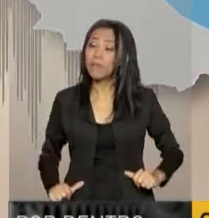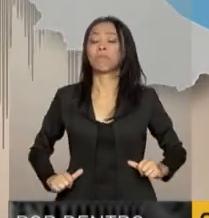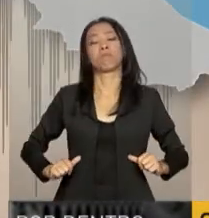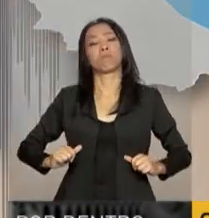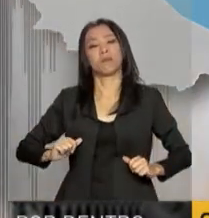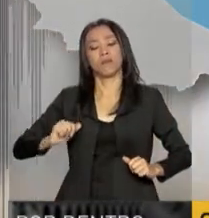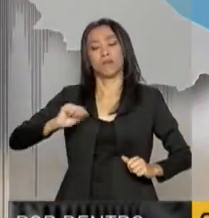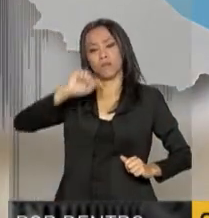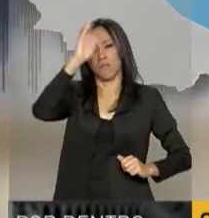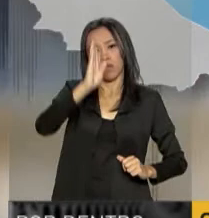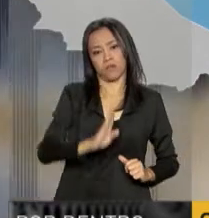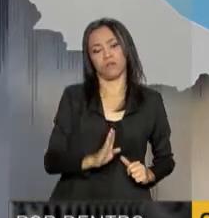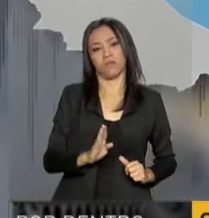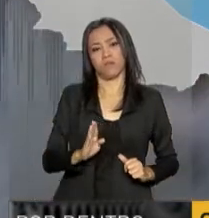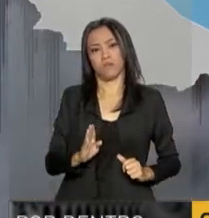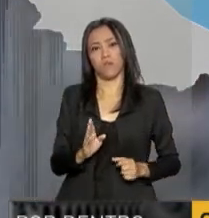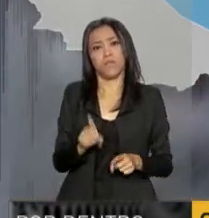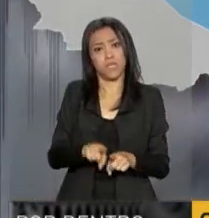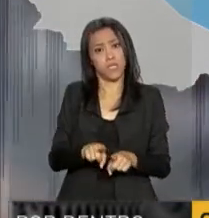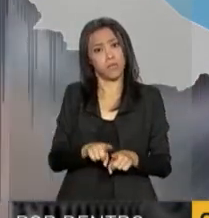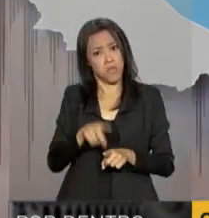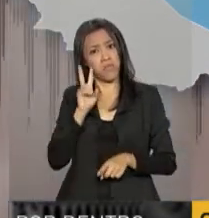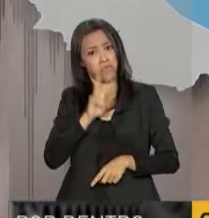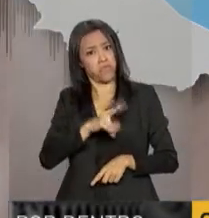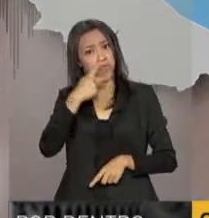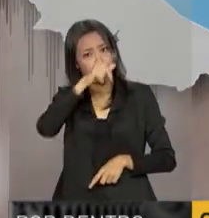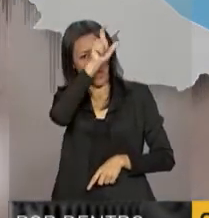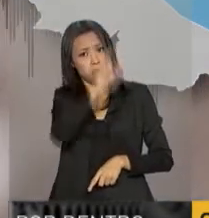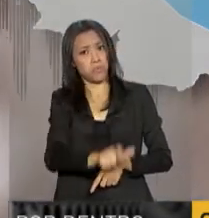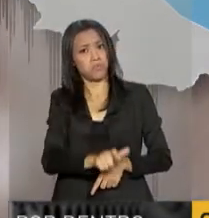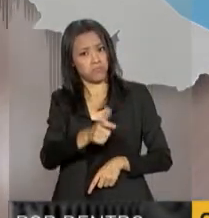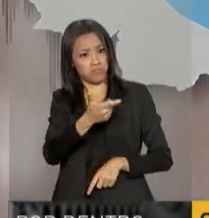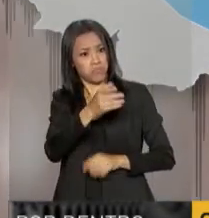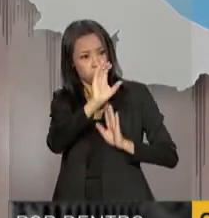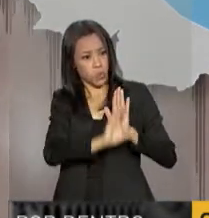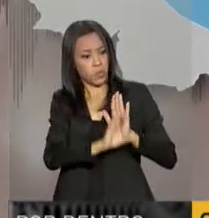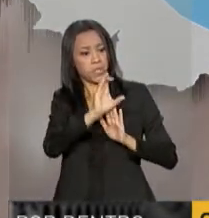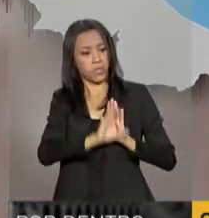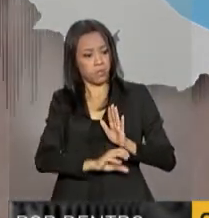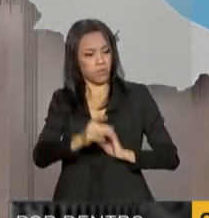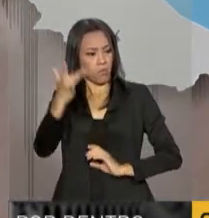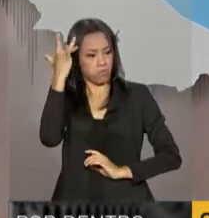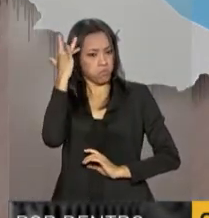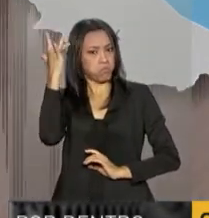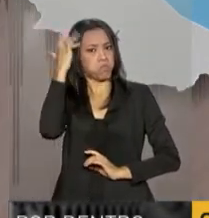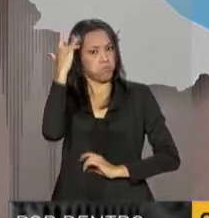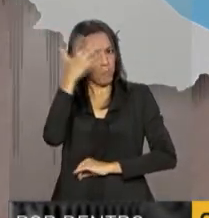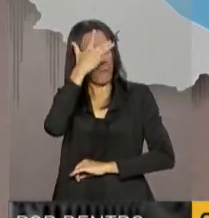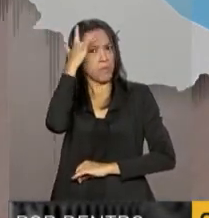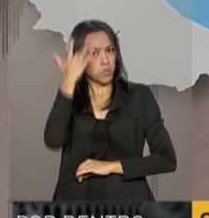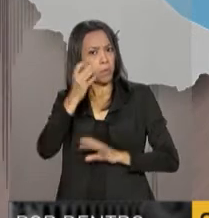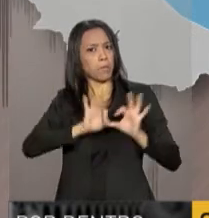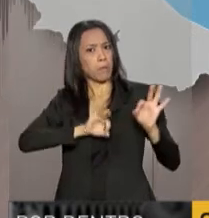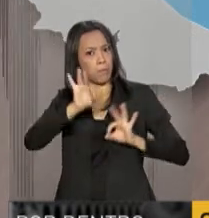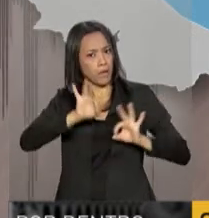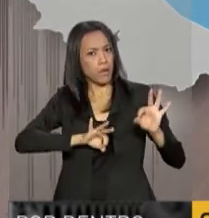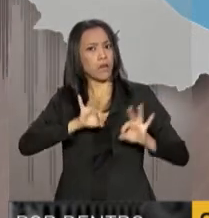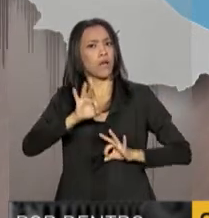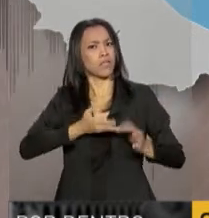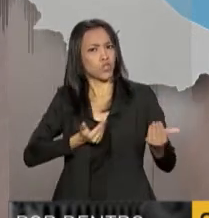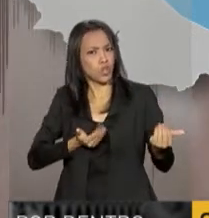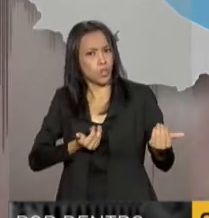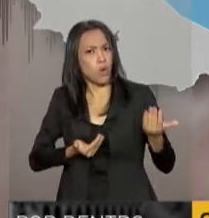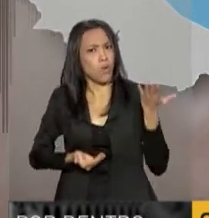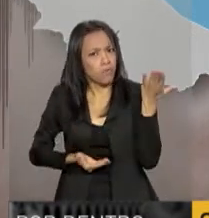sabendo percebi ver também o seu currículo entende que você é uma pessoa muito bem preparado e isso é muito bom também um jovem